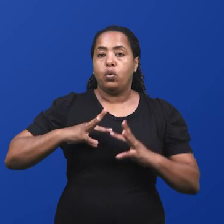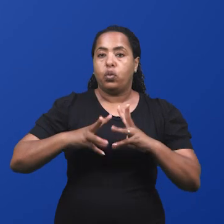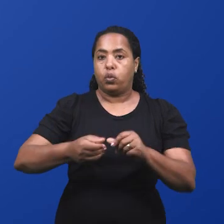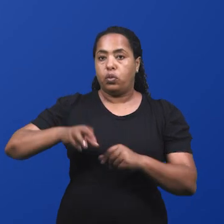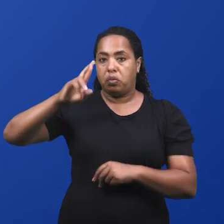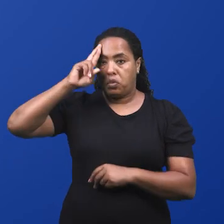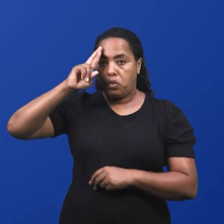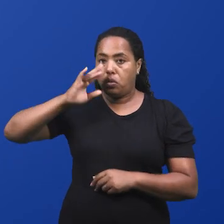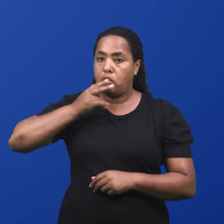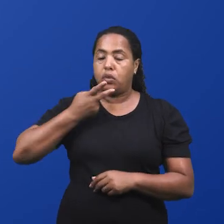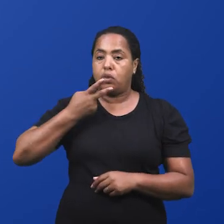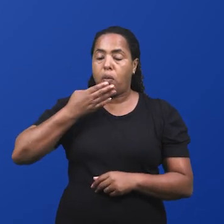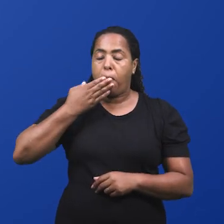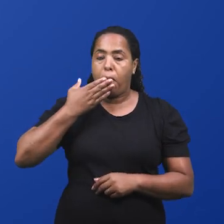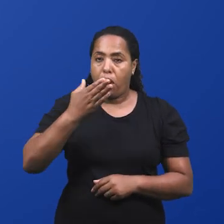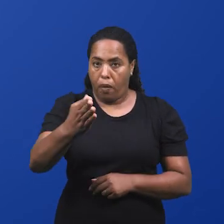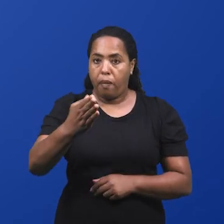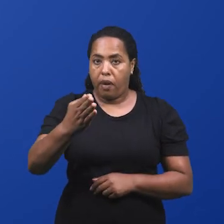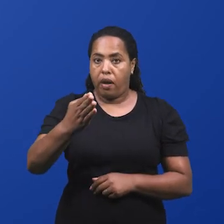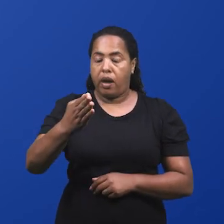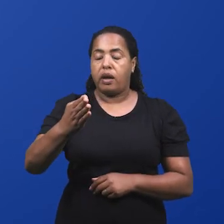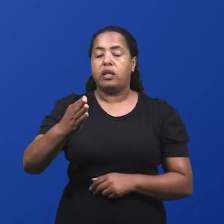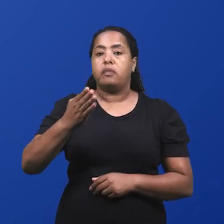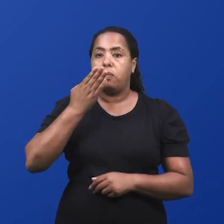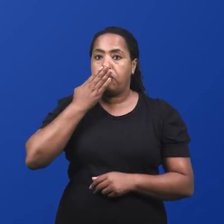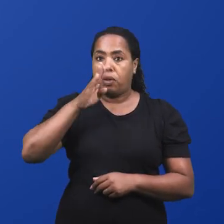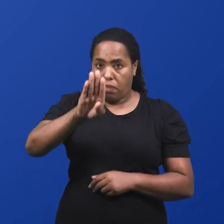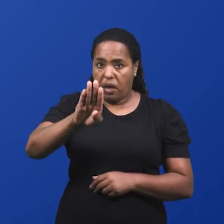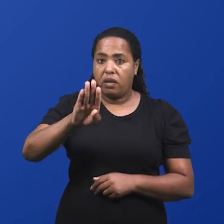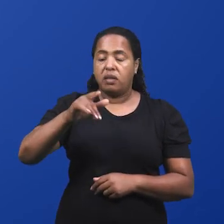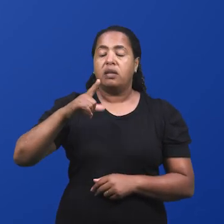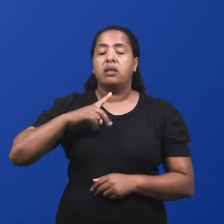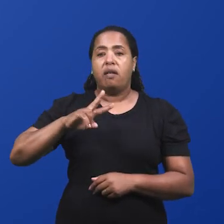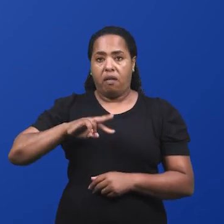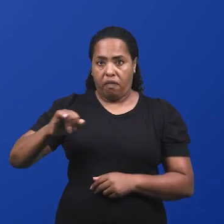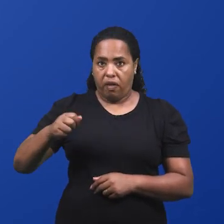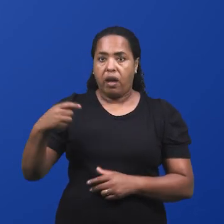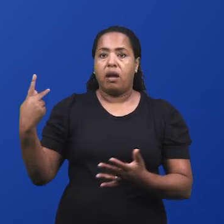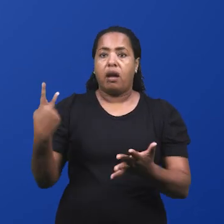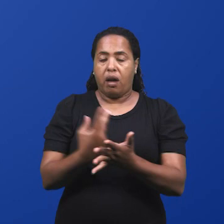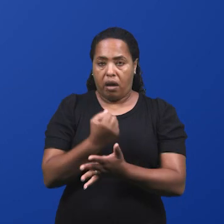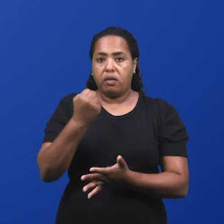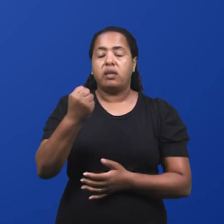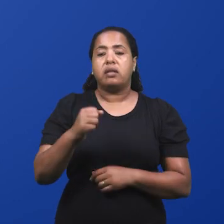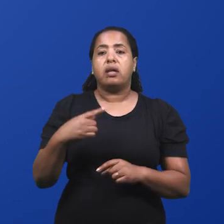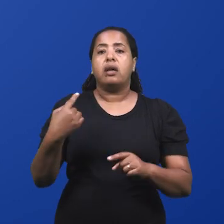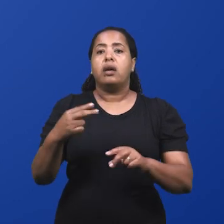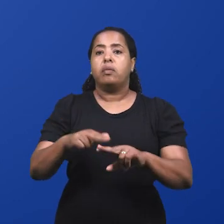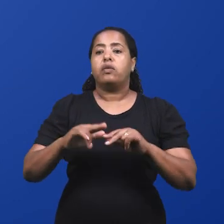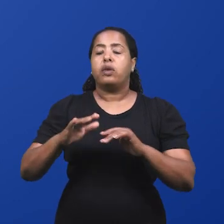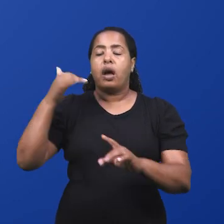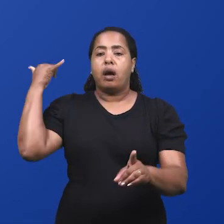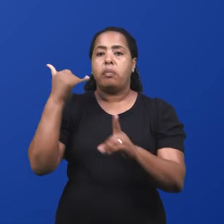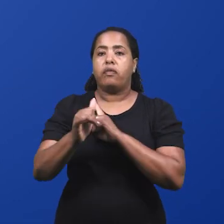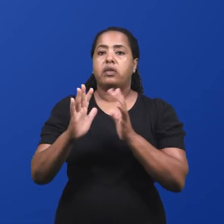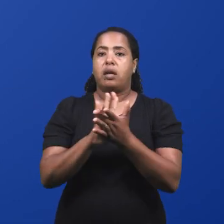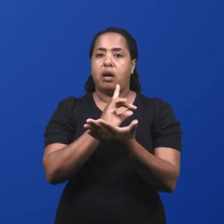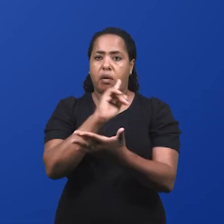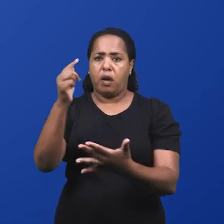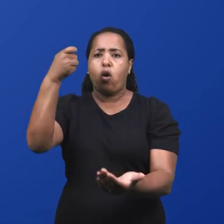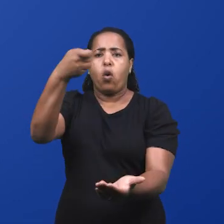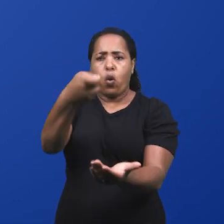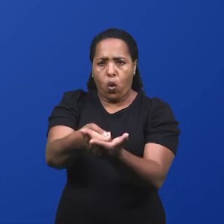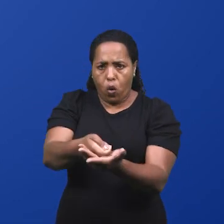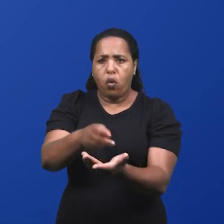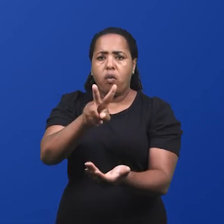Aquilo que o Senhor fala há de acontecer. Não importa o que aconteça com os profetas, não importa se os discípulos são repreendidos, porque a profecia,